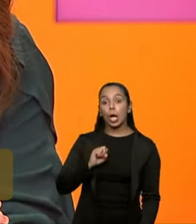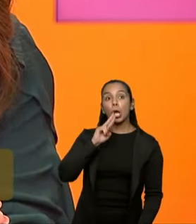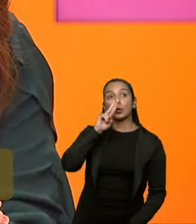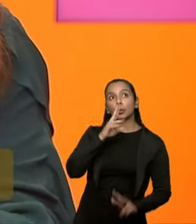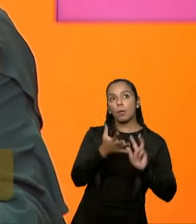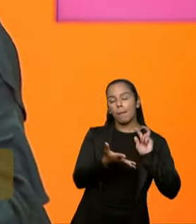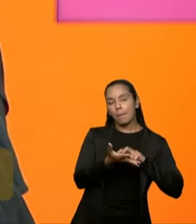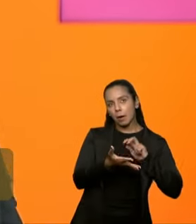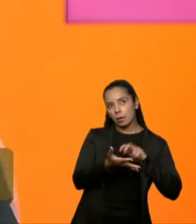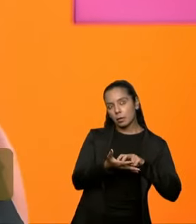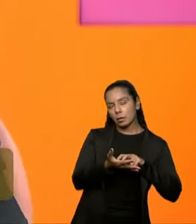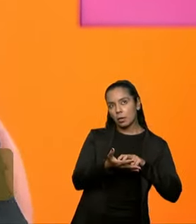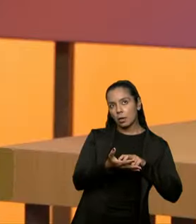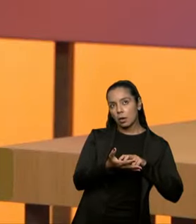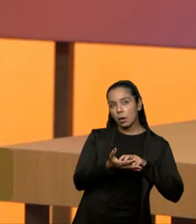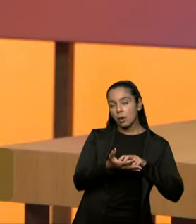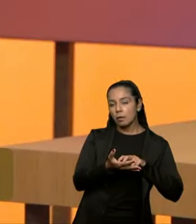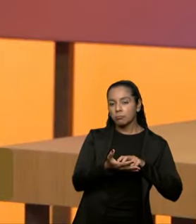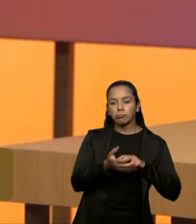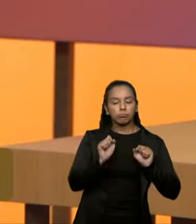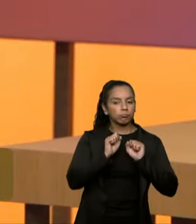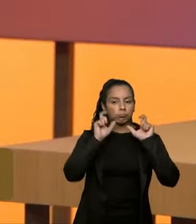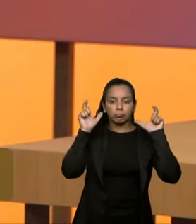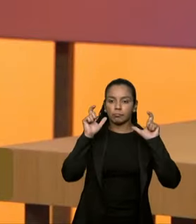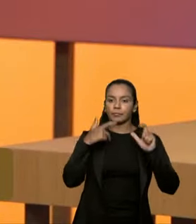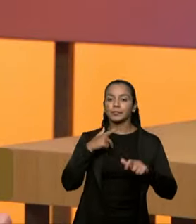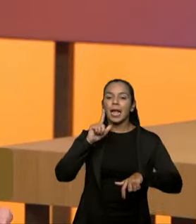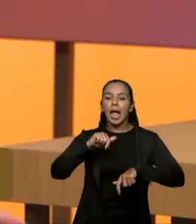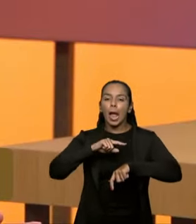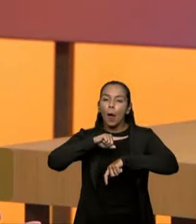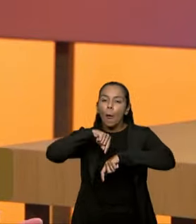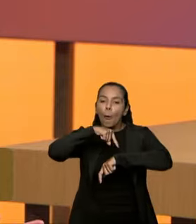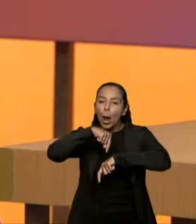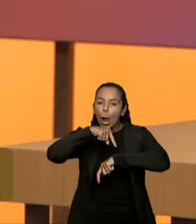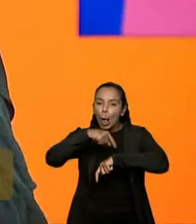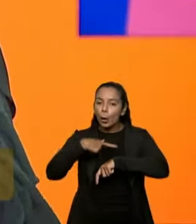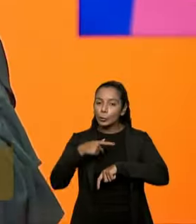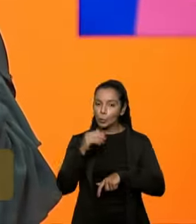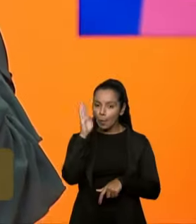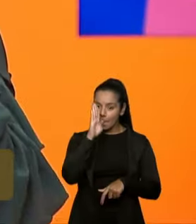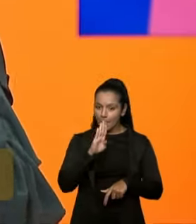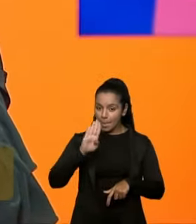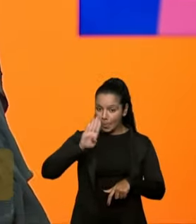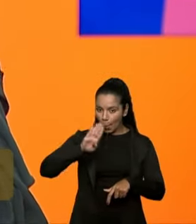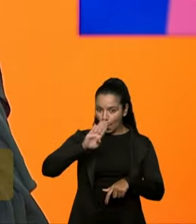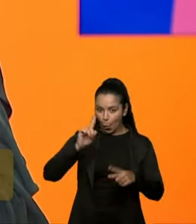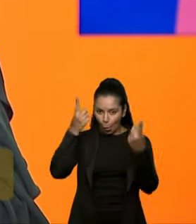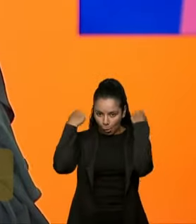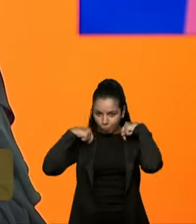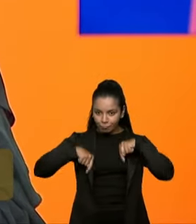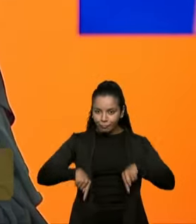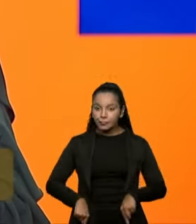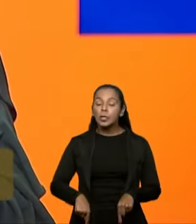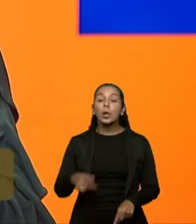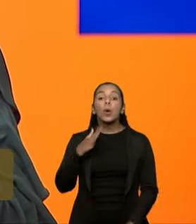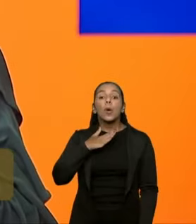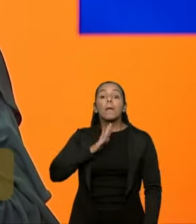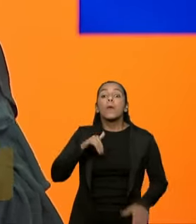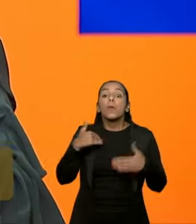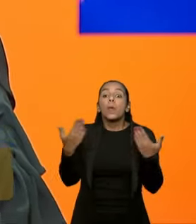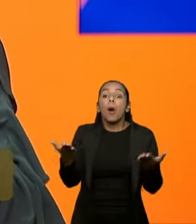matutina... Eu cronotipo sou... é mais ou menos o relógio biológico, a gente fala relógio biológico. Exatamente. Qual é a minha